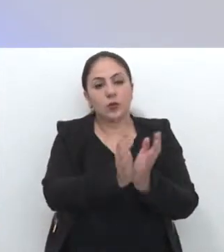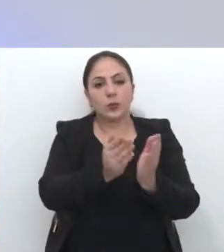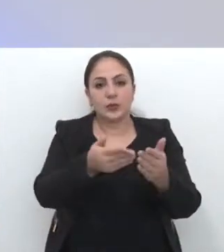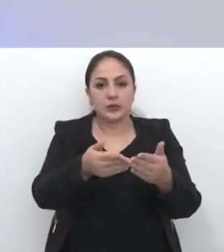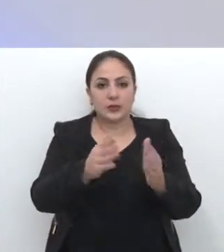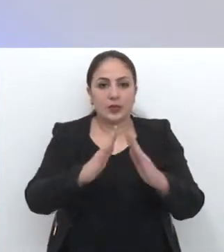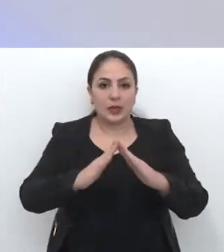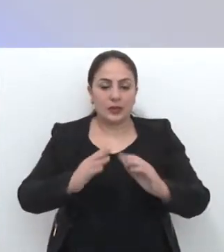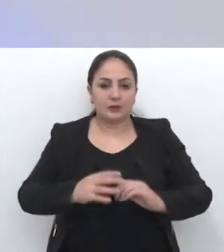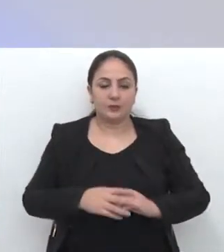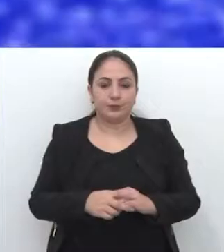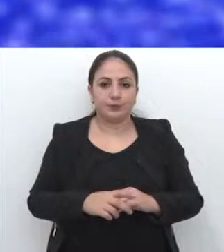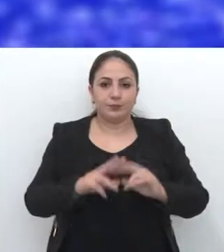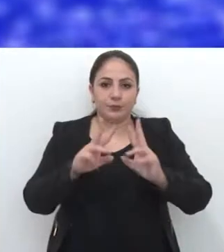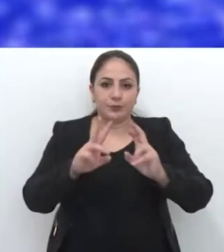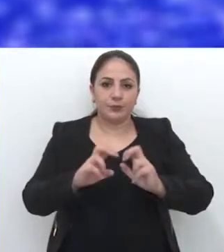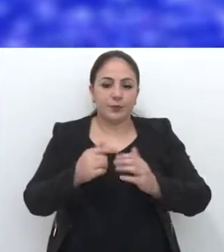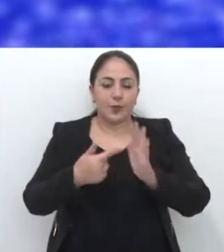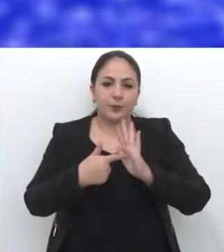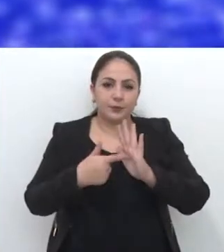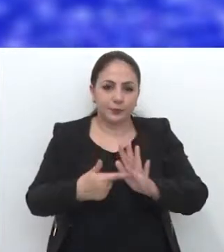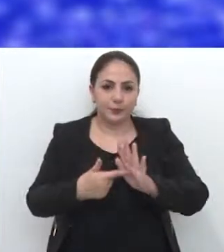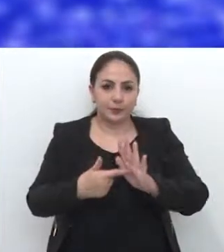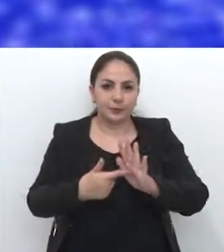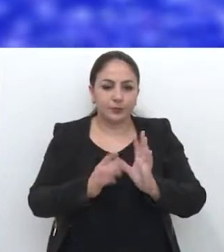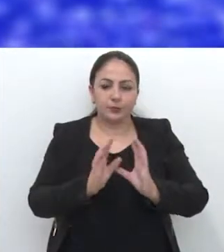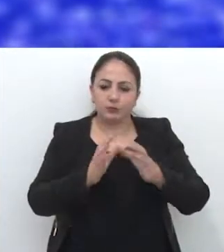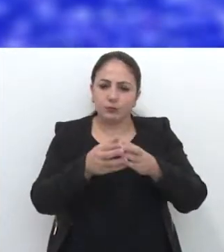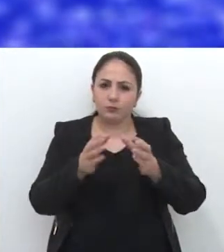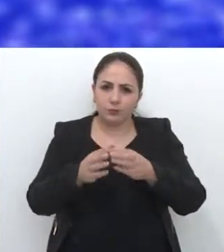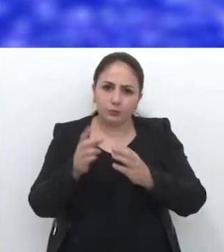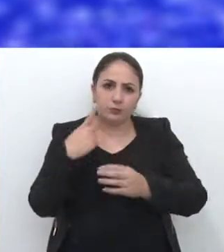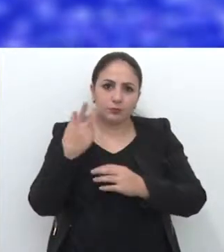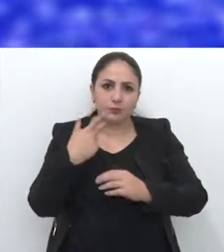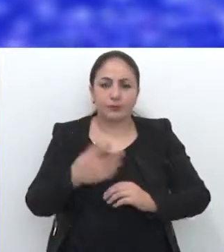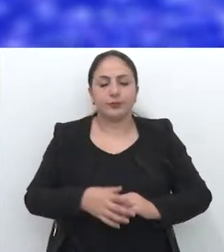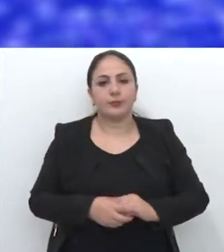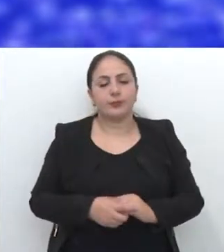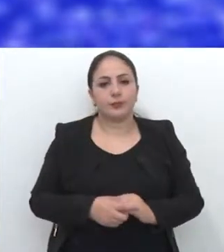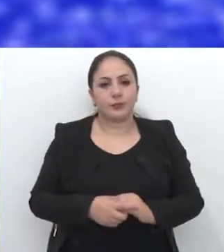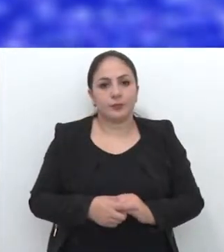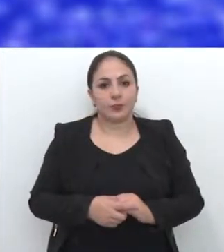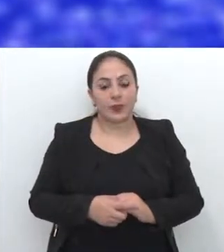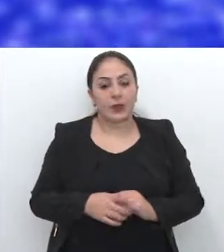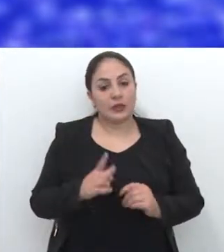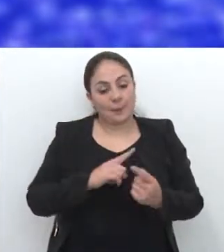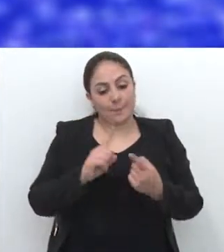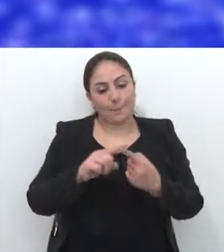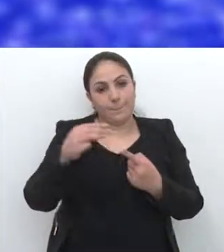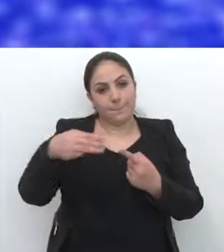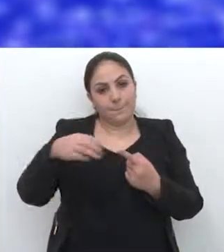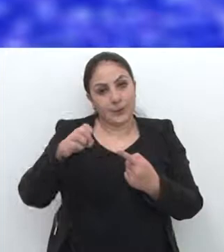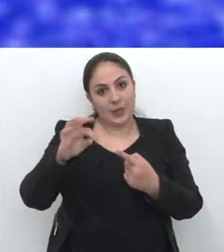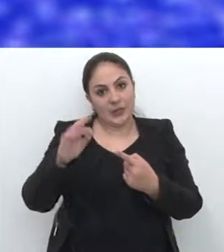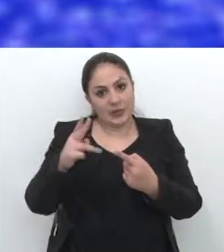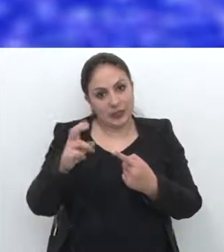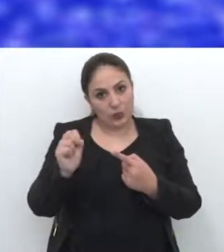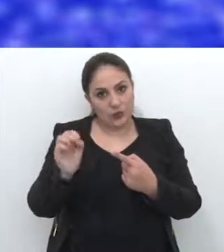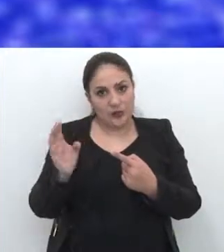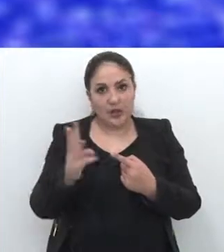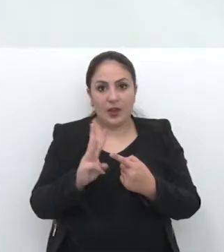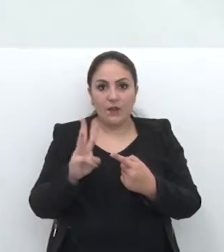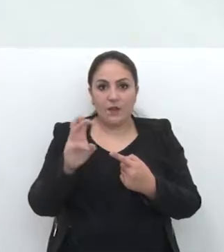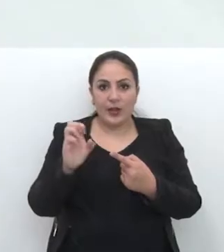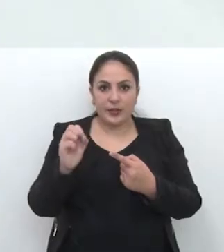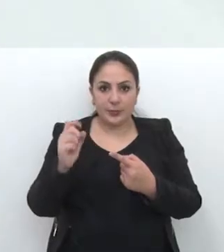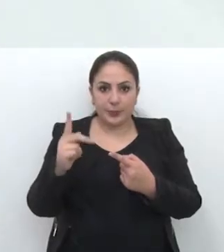demais comissões da Casa. A matéria foi apresentada por um conjunto de vereadores, entre eles Matheus